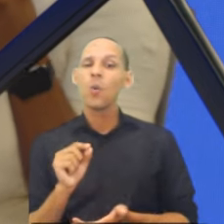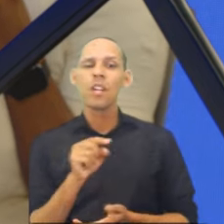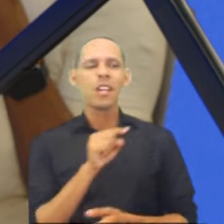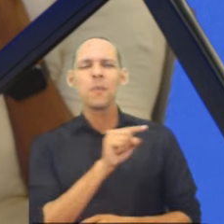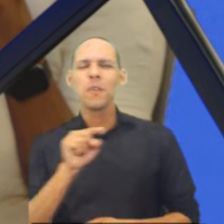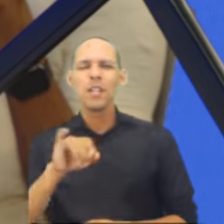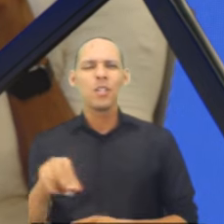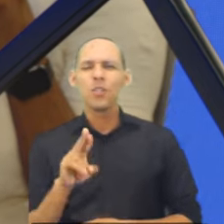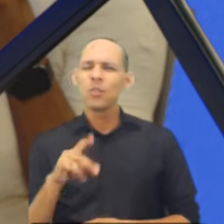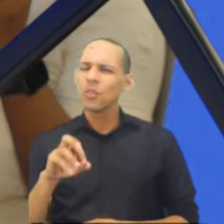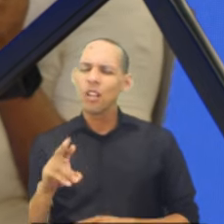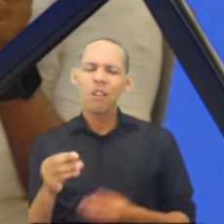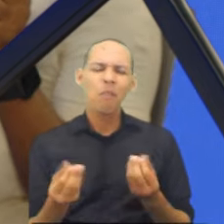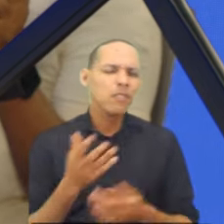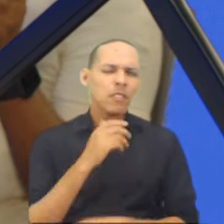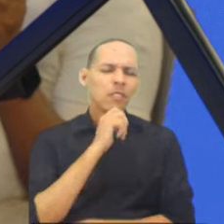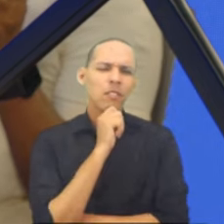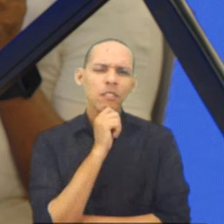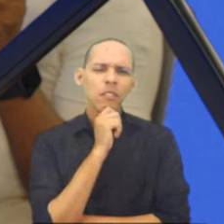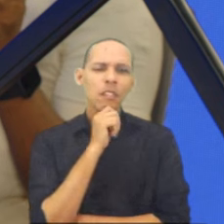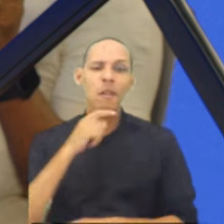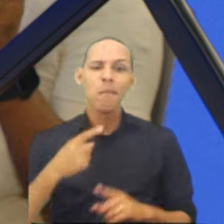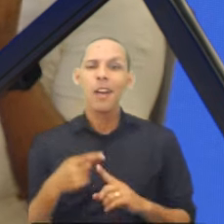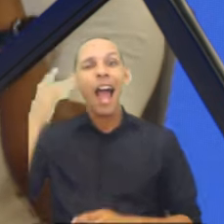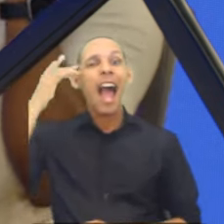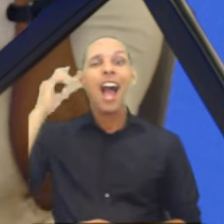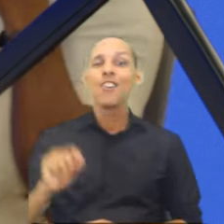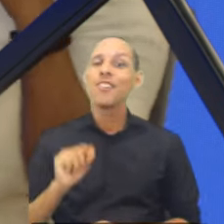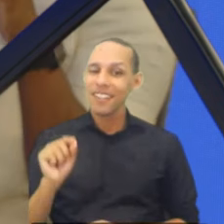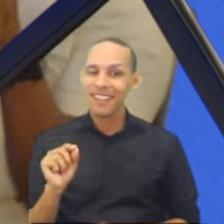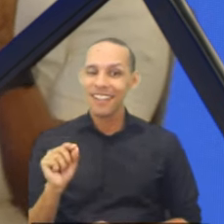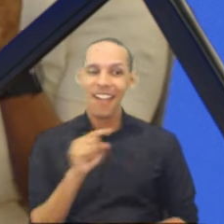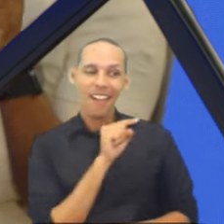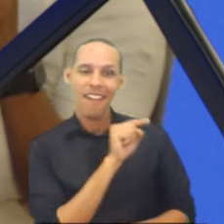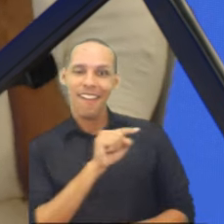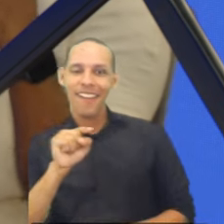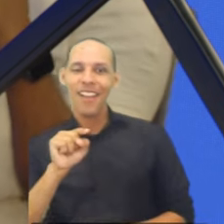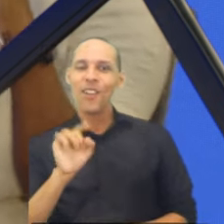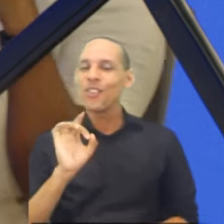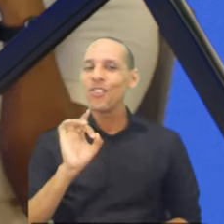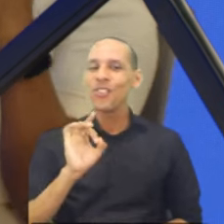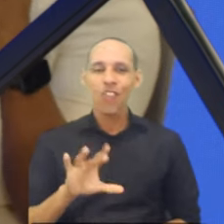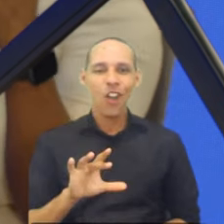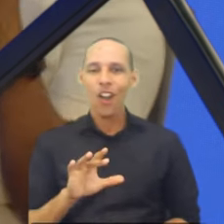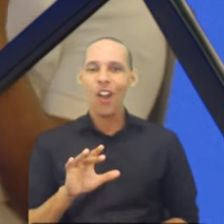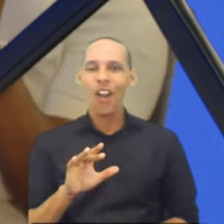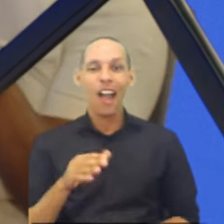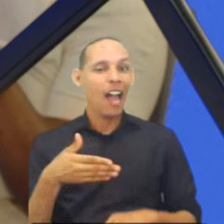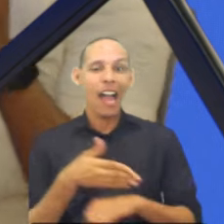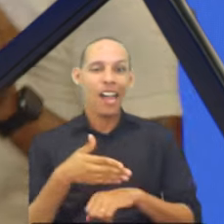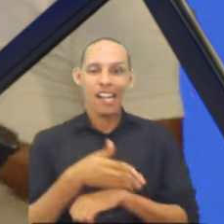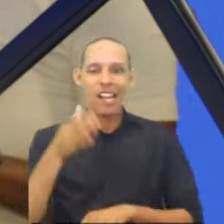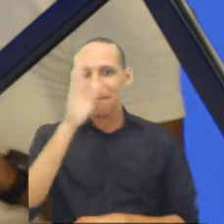que acontece também são todas Júnior fiz por são todas jungas não que ela partiu da premissa de que essas pessoas só passaram a ter